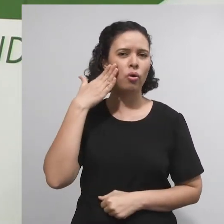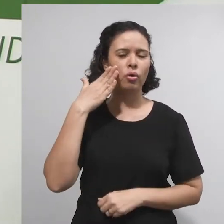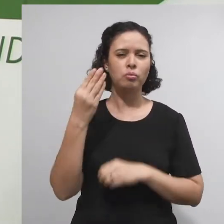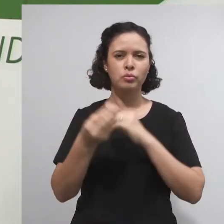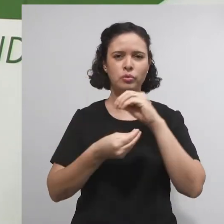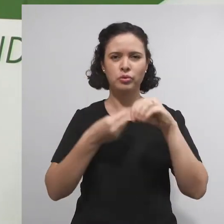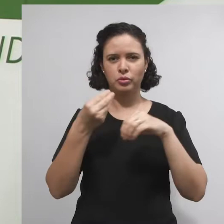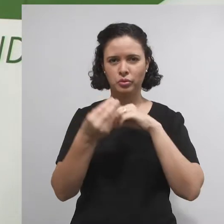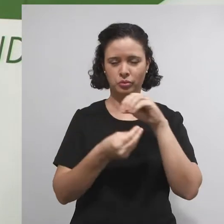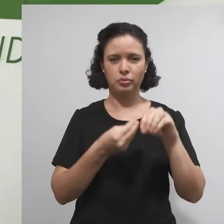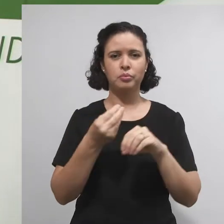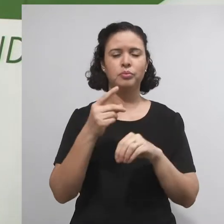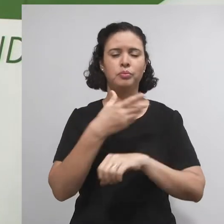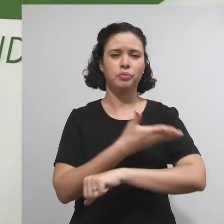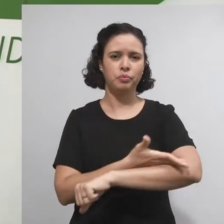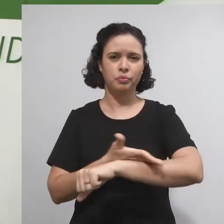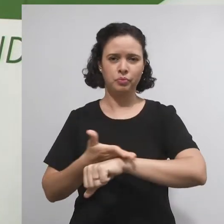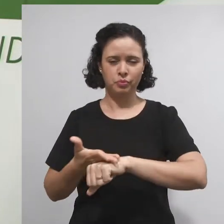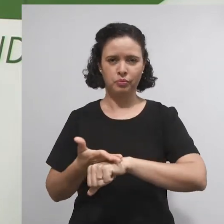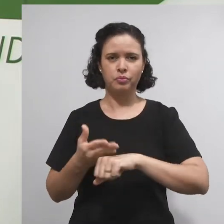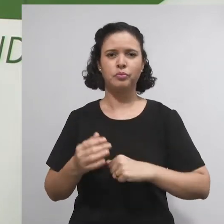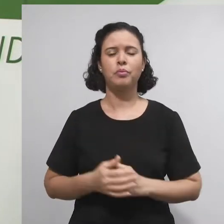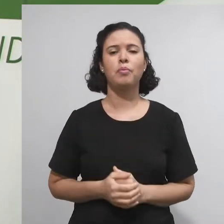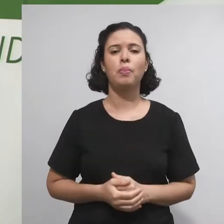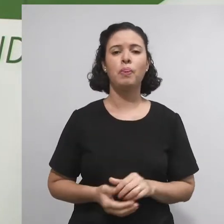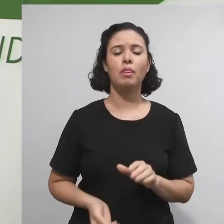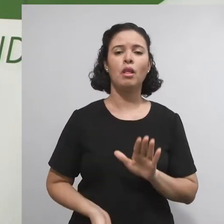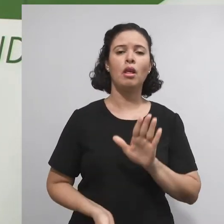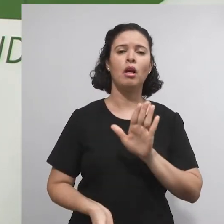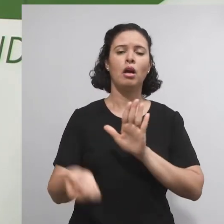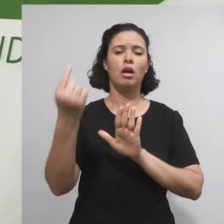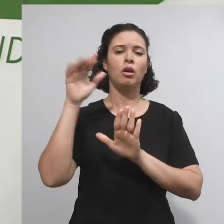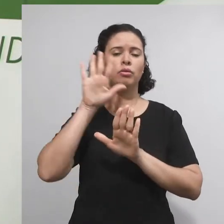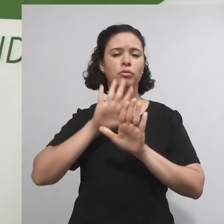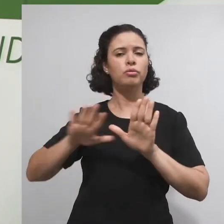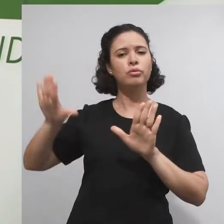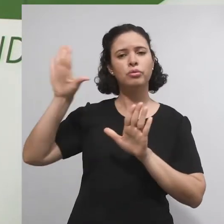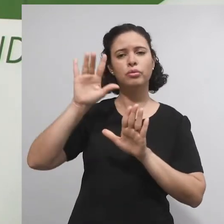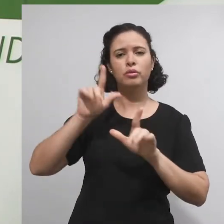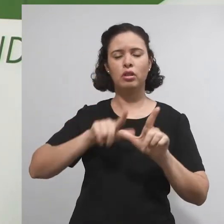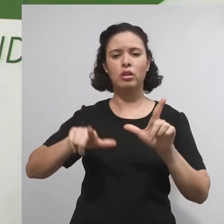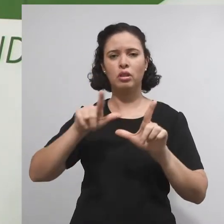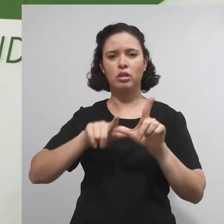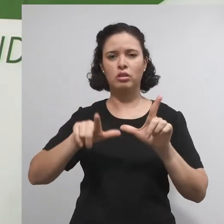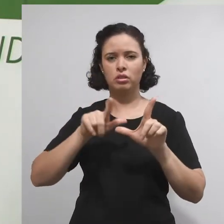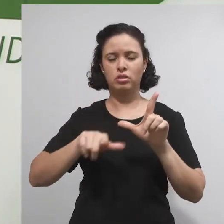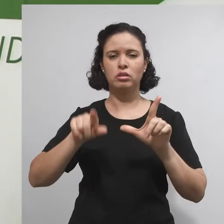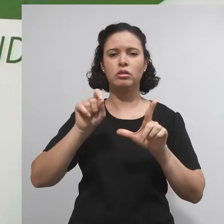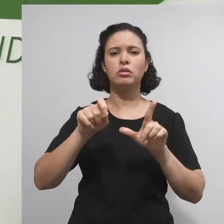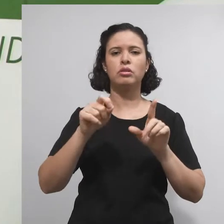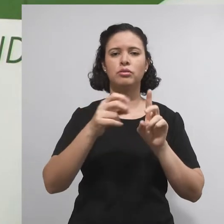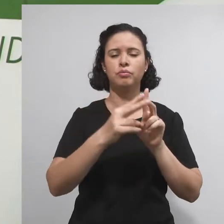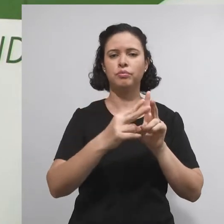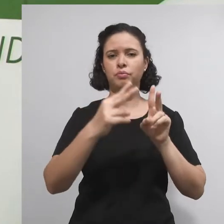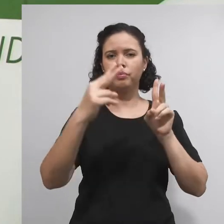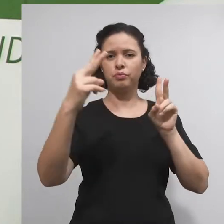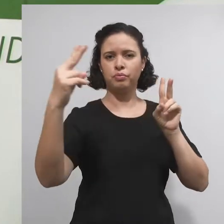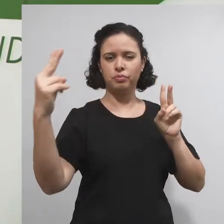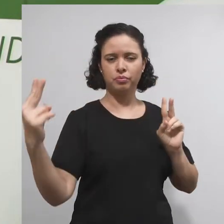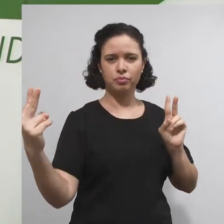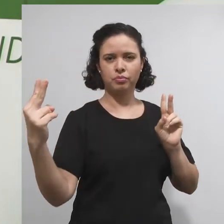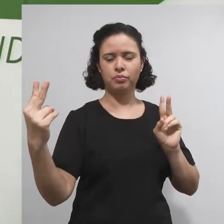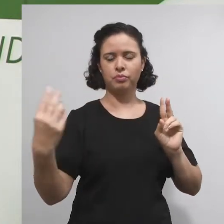brancas, à altura do joelho. Ao fundo está o cenário com plotagem branca, com as letras em